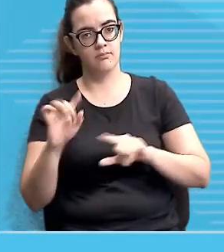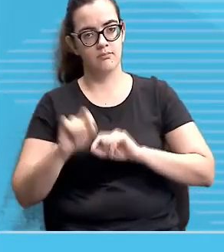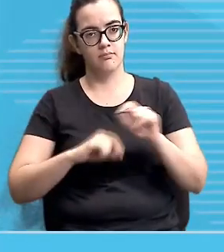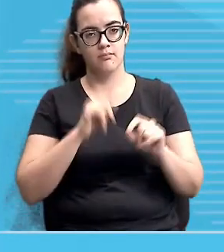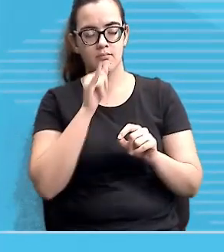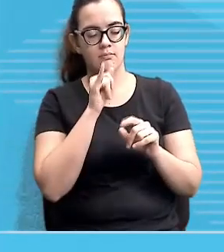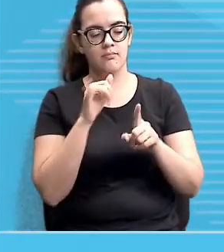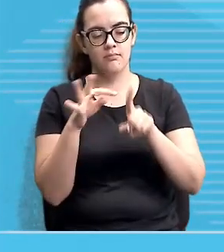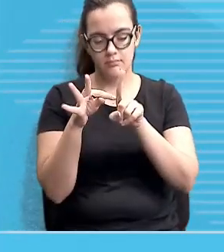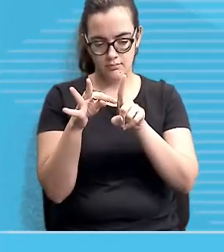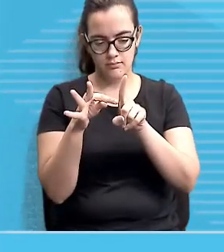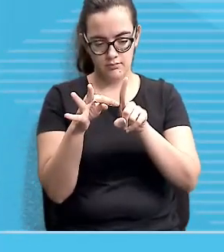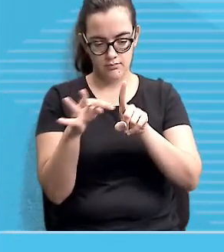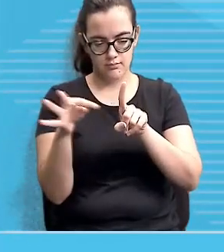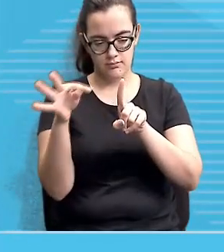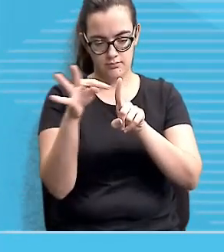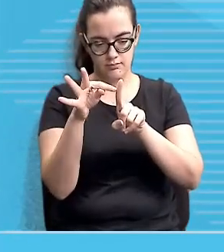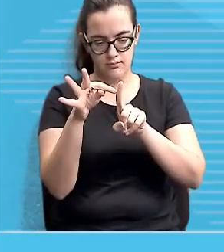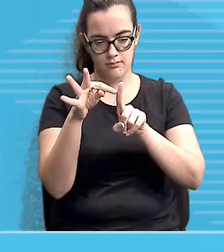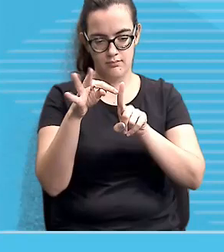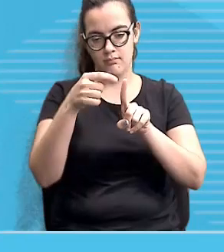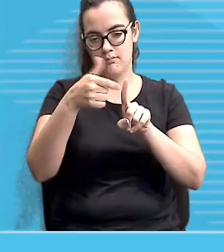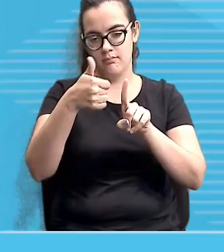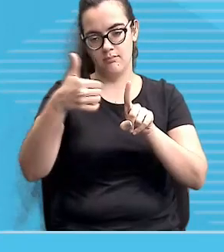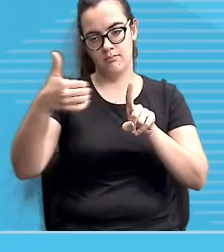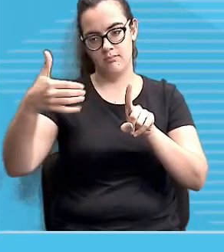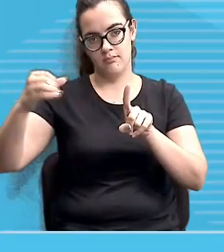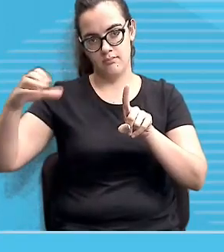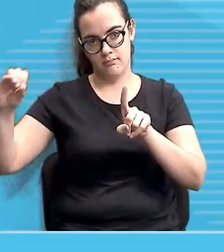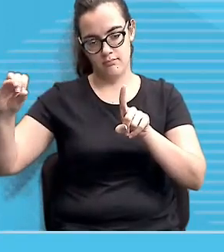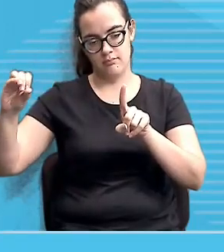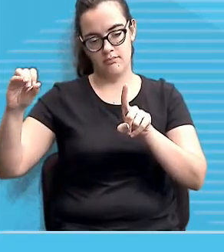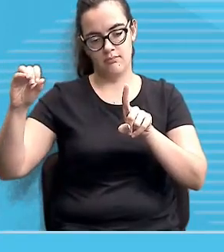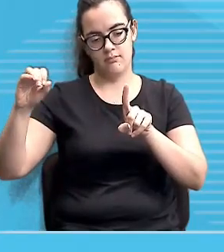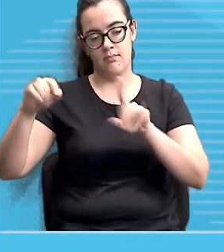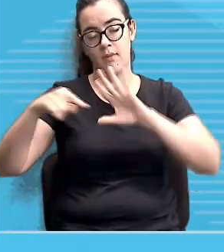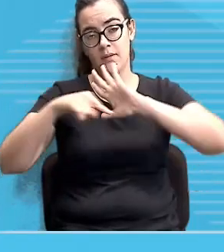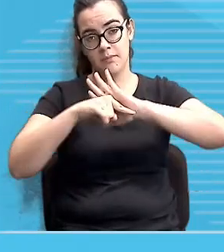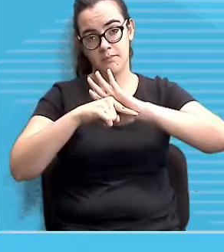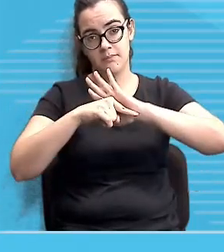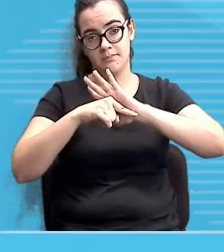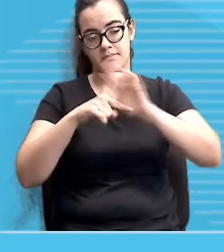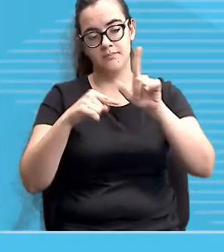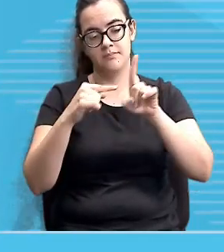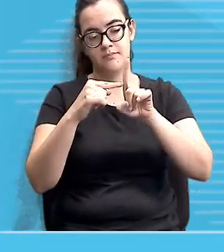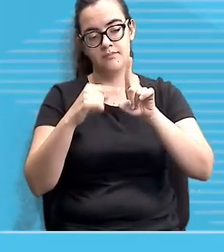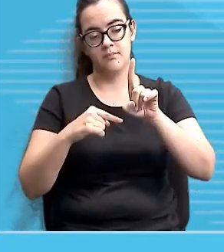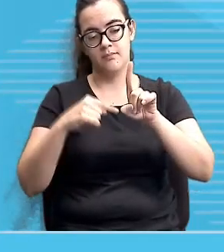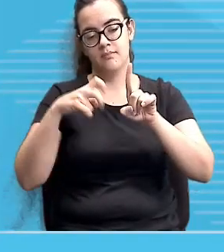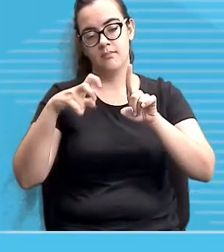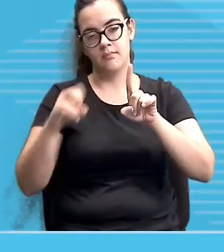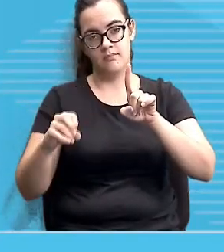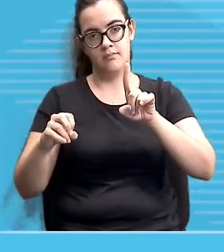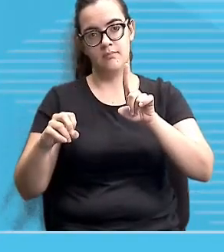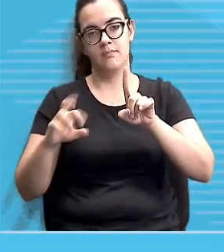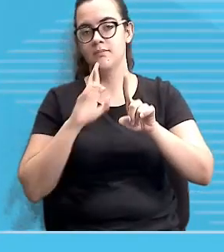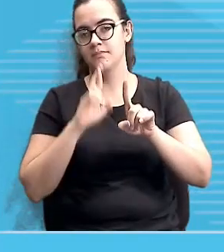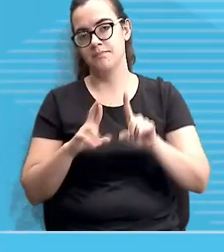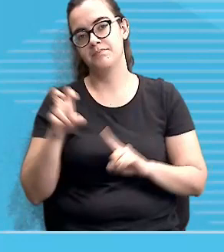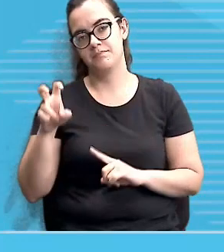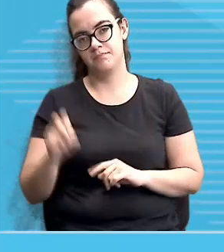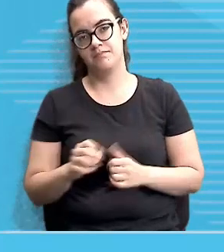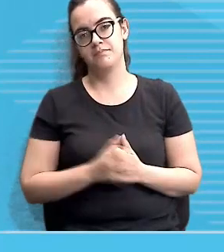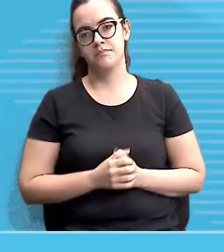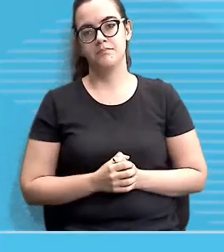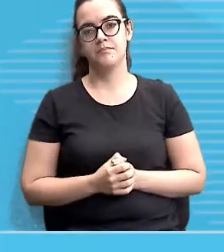e aqui tá em caloria né quilocaloria pelo menos bom então eu